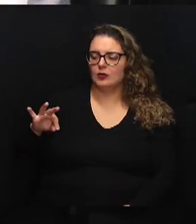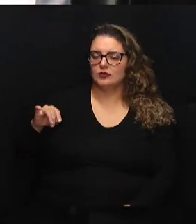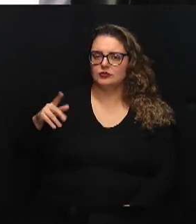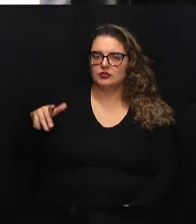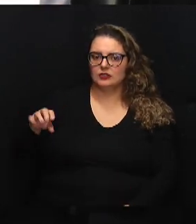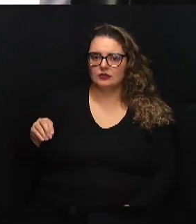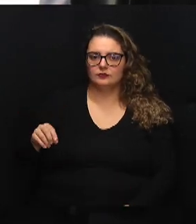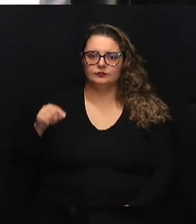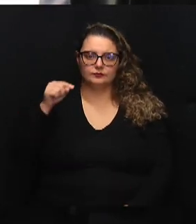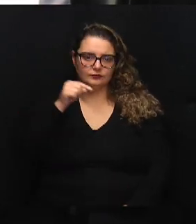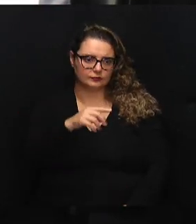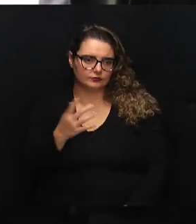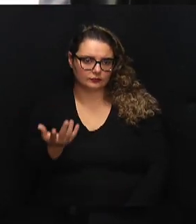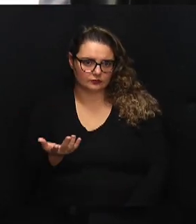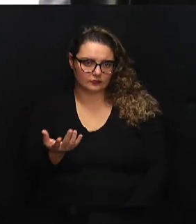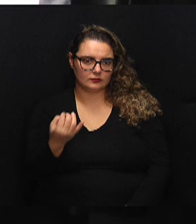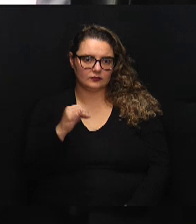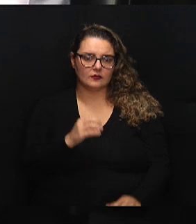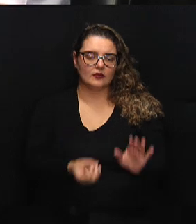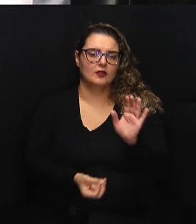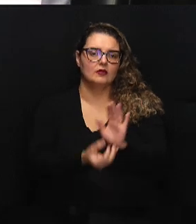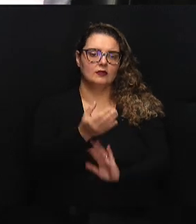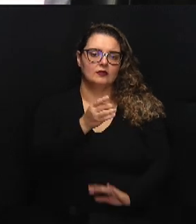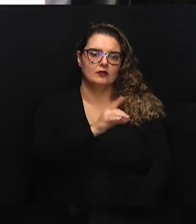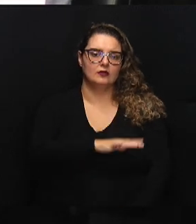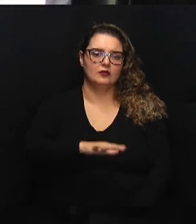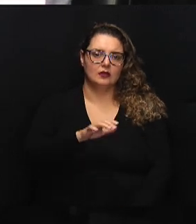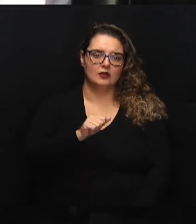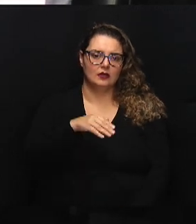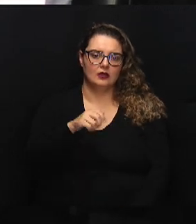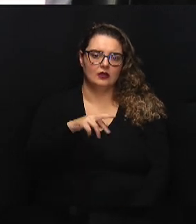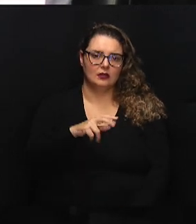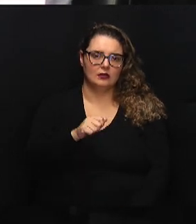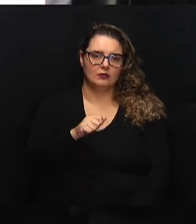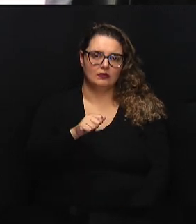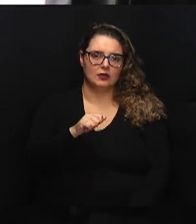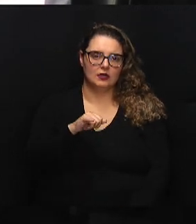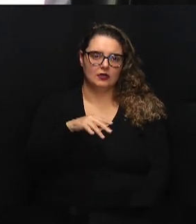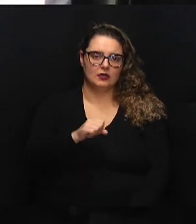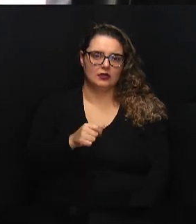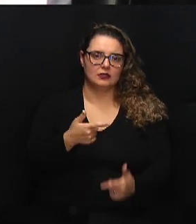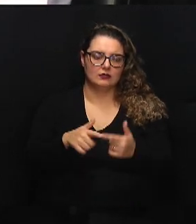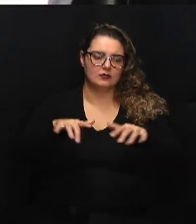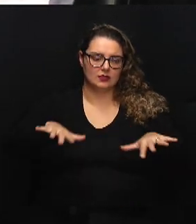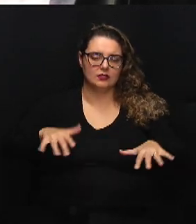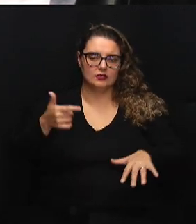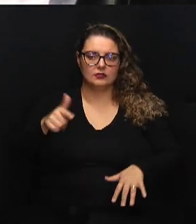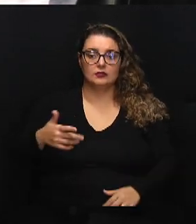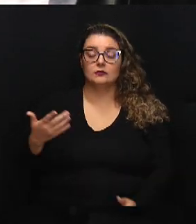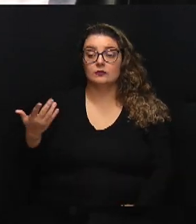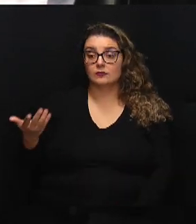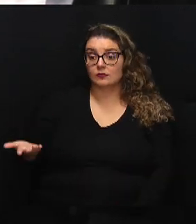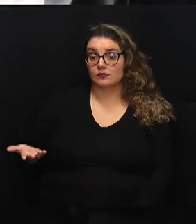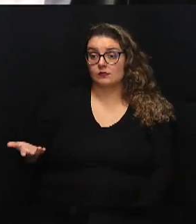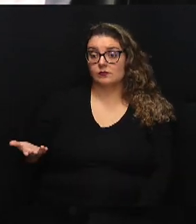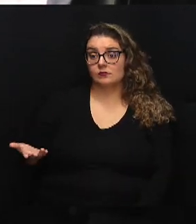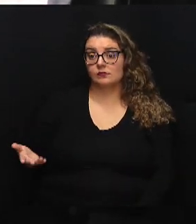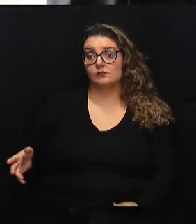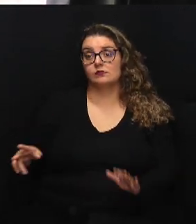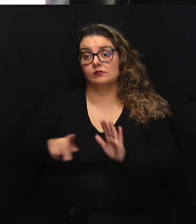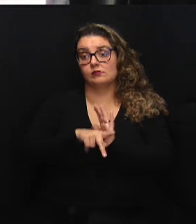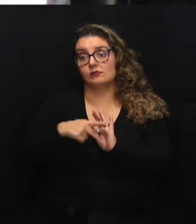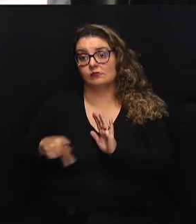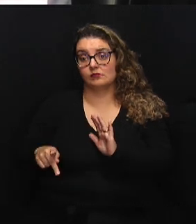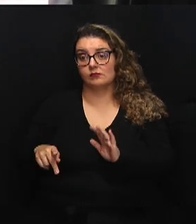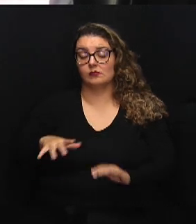iria, se caso fosse criado o Distrito dos Amarais, ser redividido? Pois é, isso tudo faz parte do distrito de